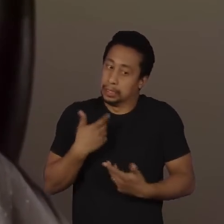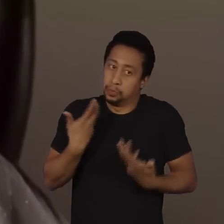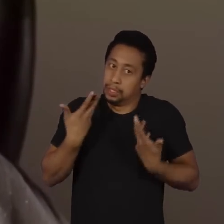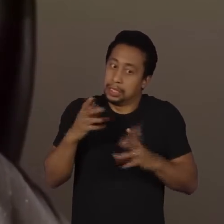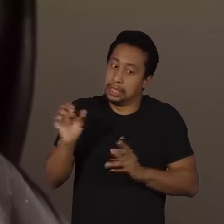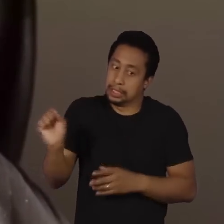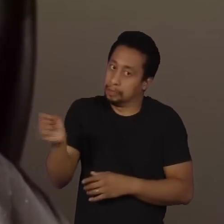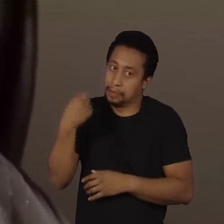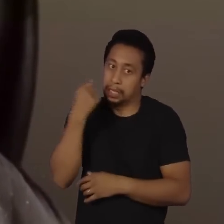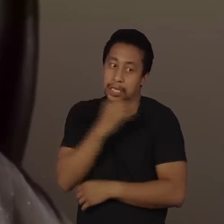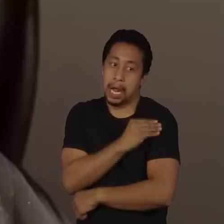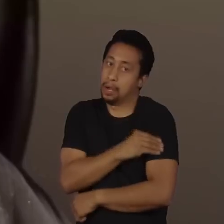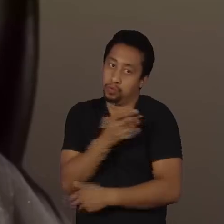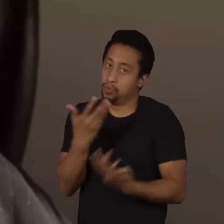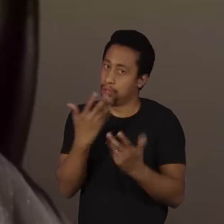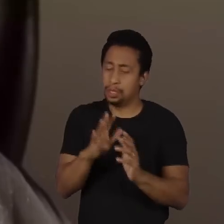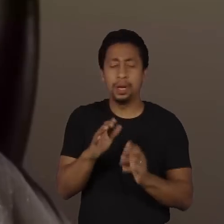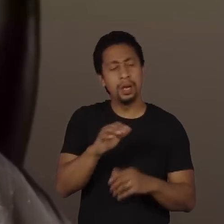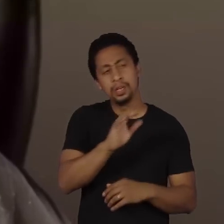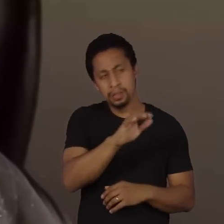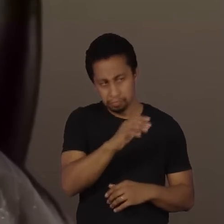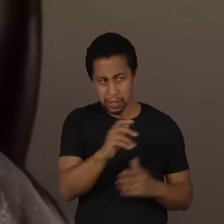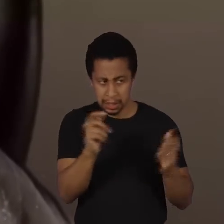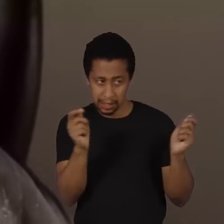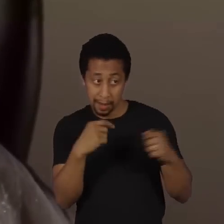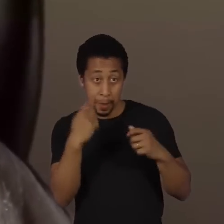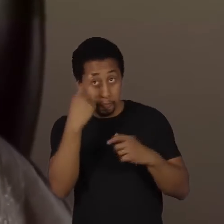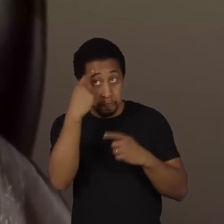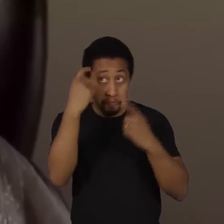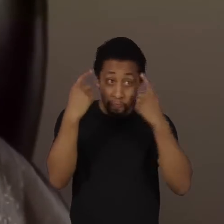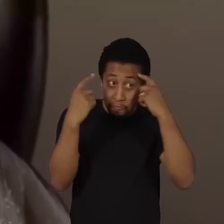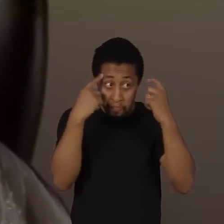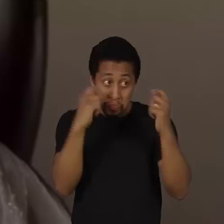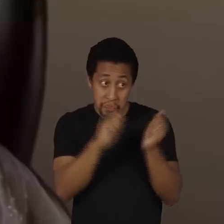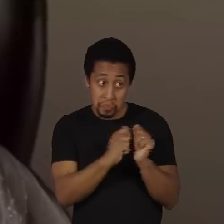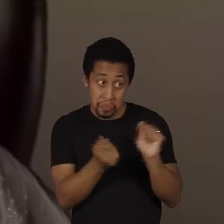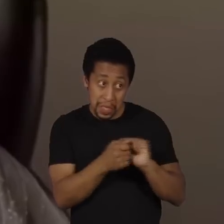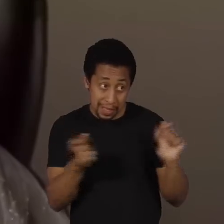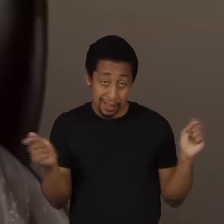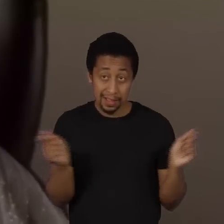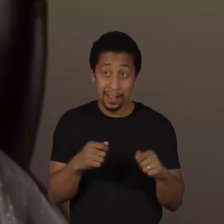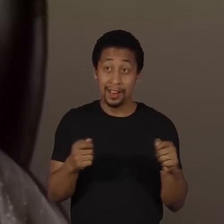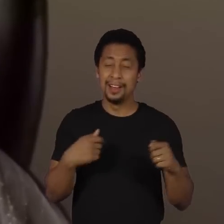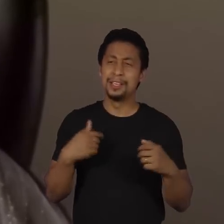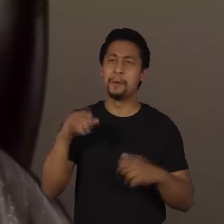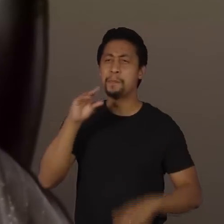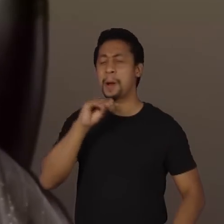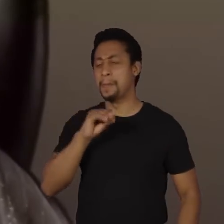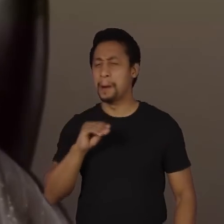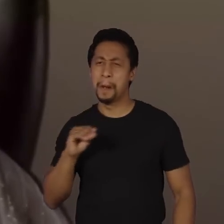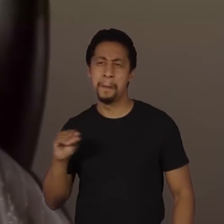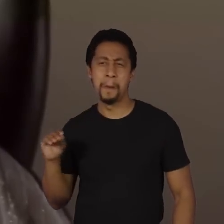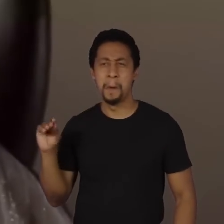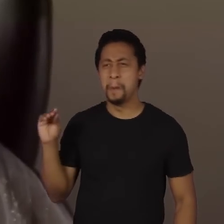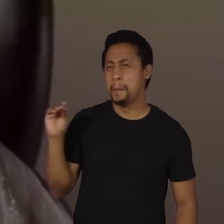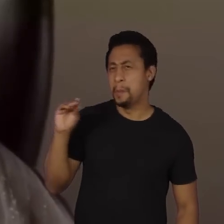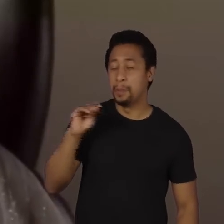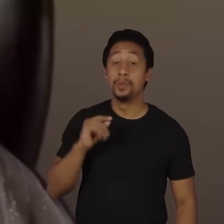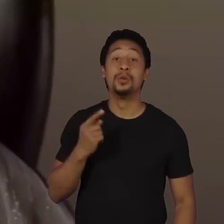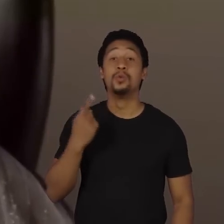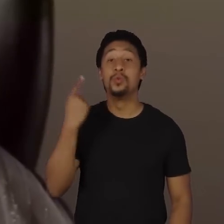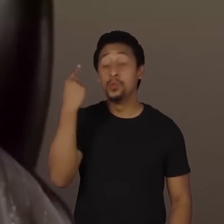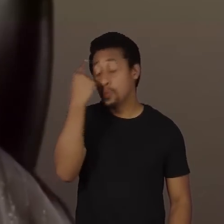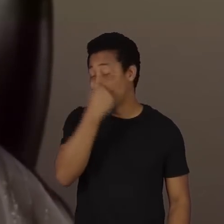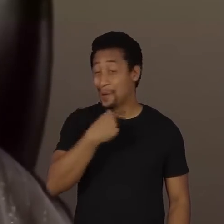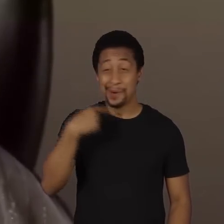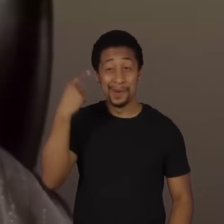ele disse, por que nós não fazemos um improviso aí? Fiquei 1 hora falando como estou falando com vocês. O que me vinha